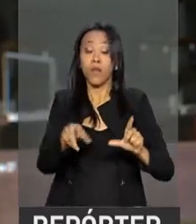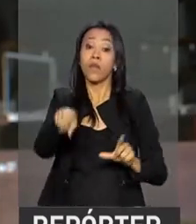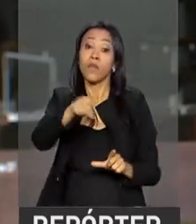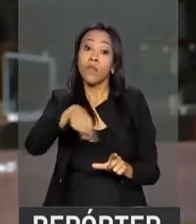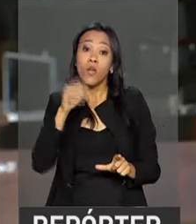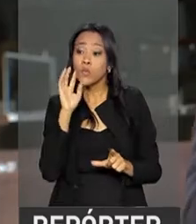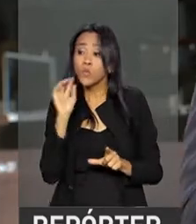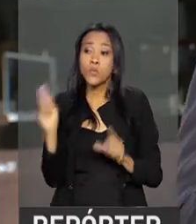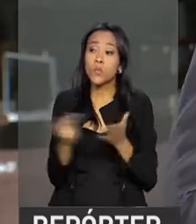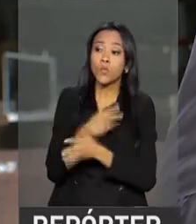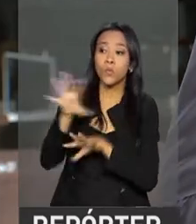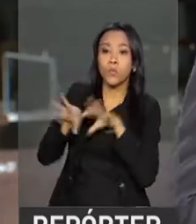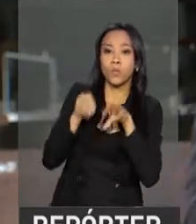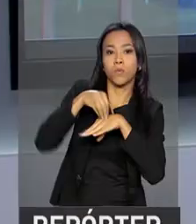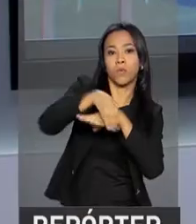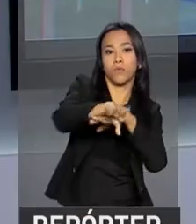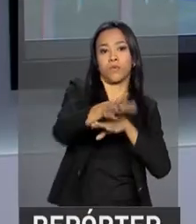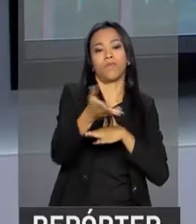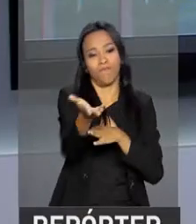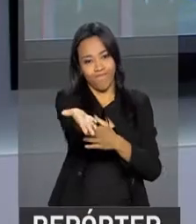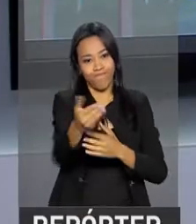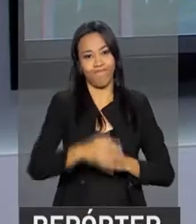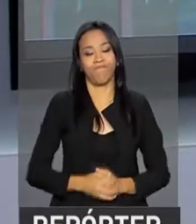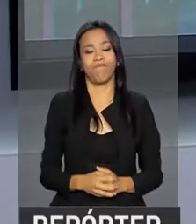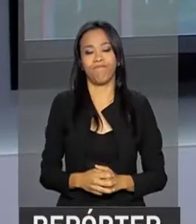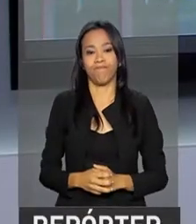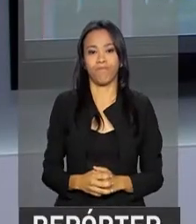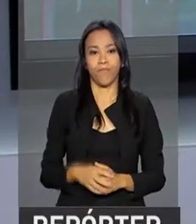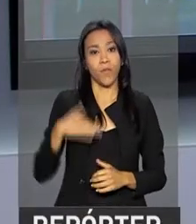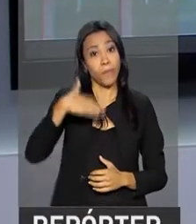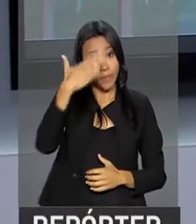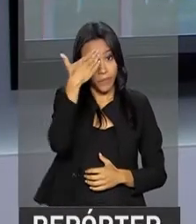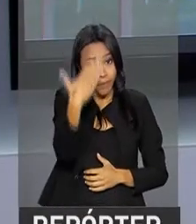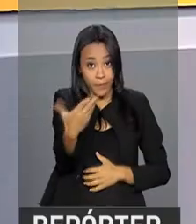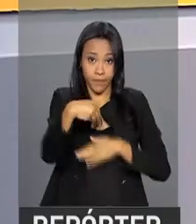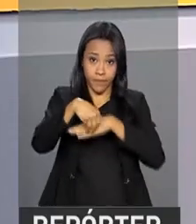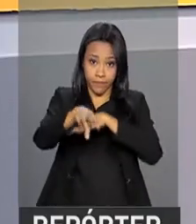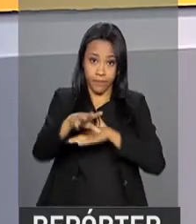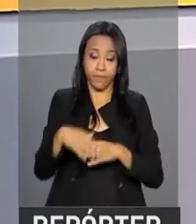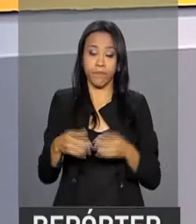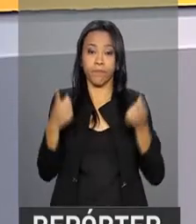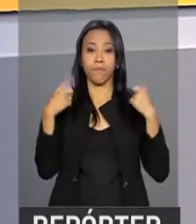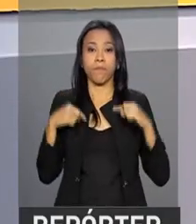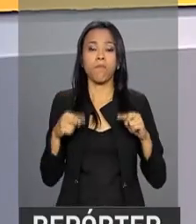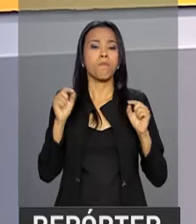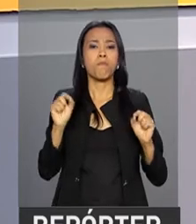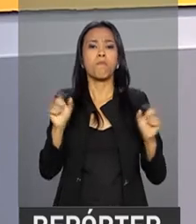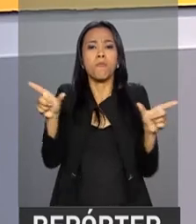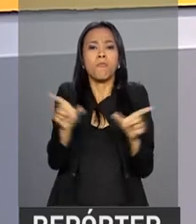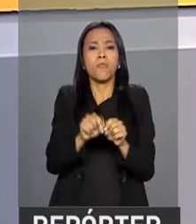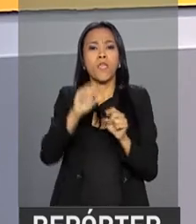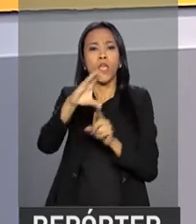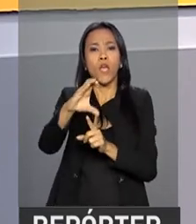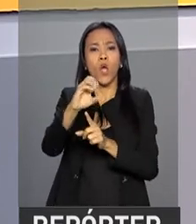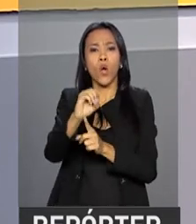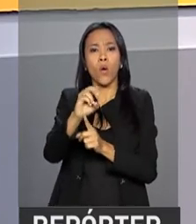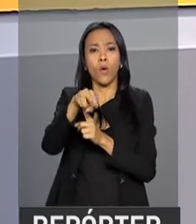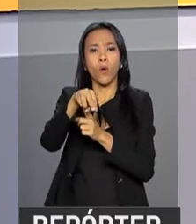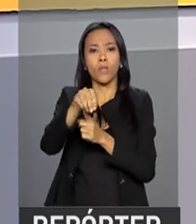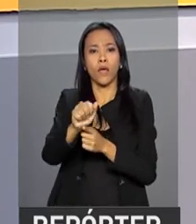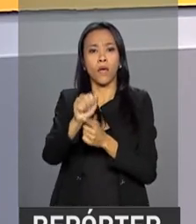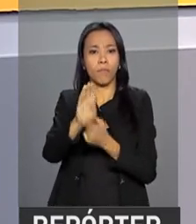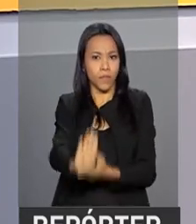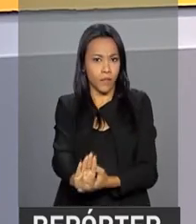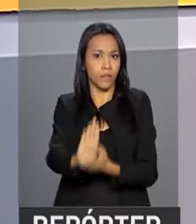acompanhando tudo por aqui. Carolina, com você. Obrigada pelas informações, João. E a Conab elevou a estimativa para a